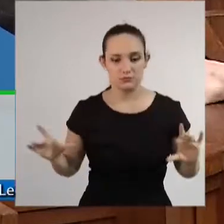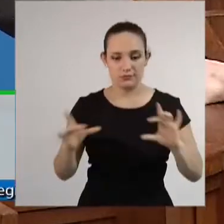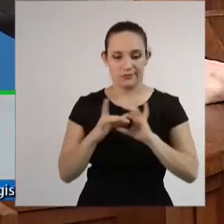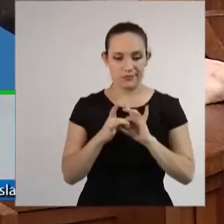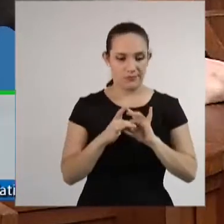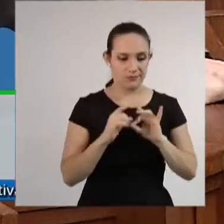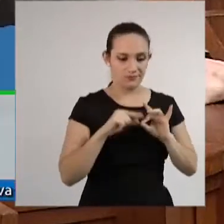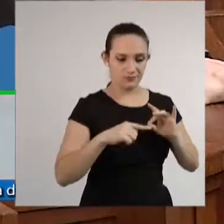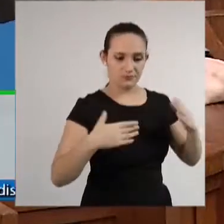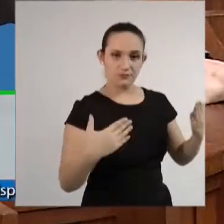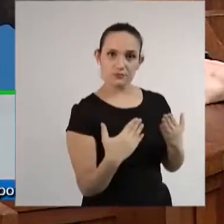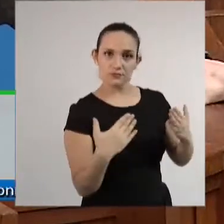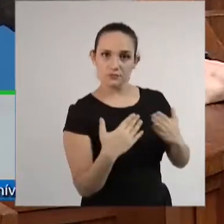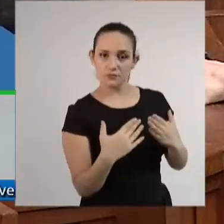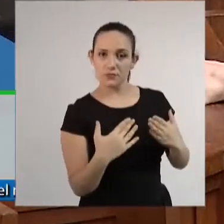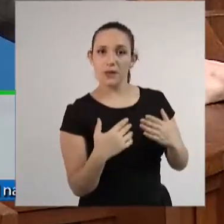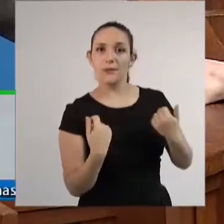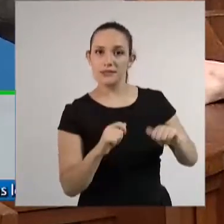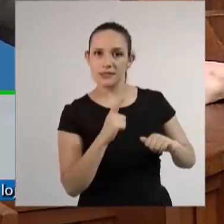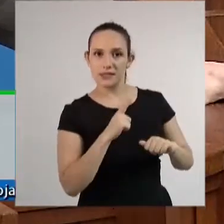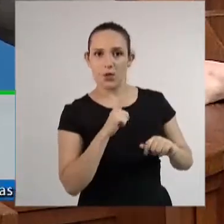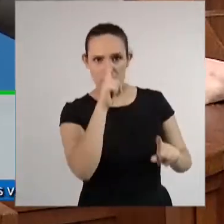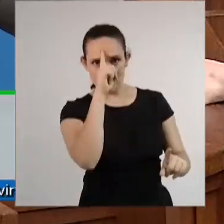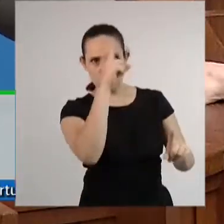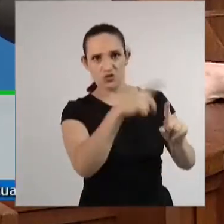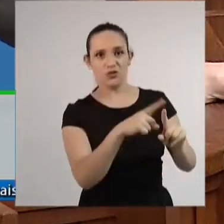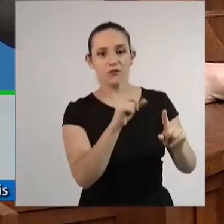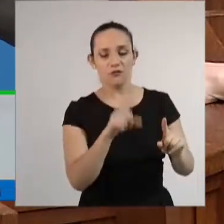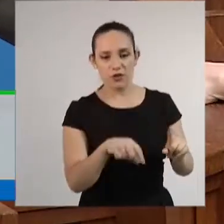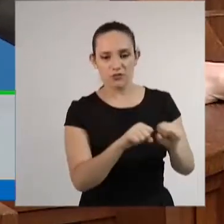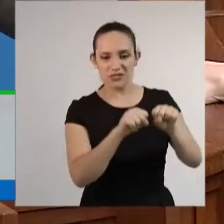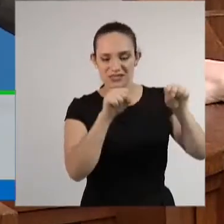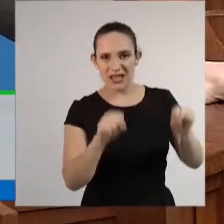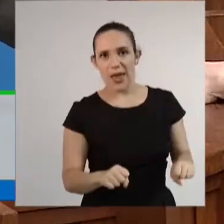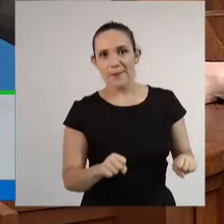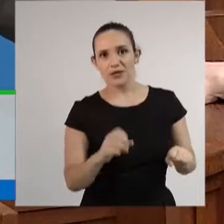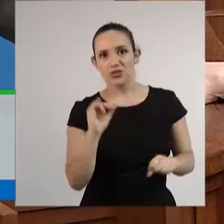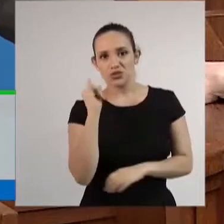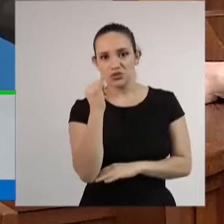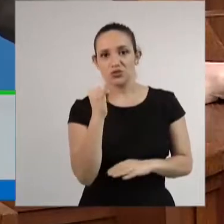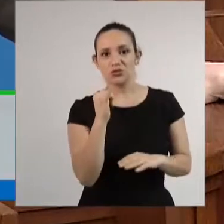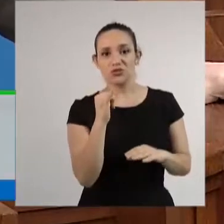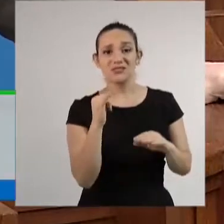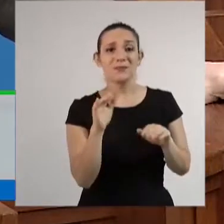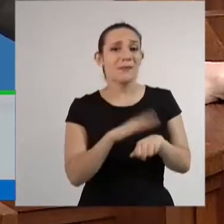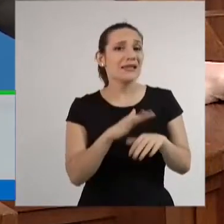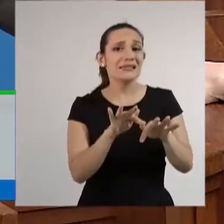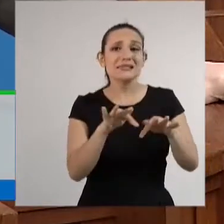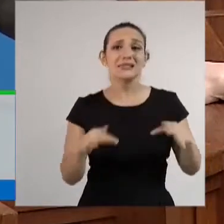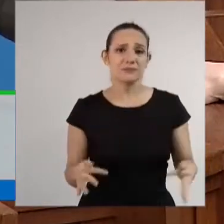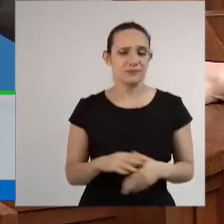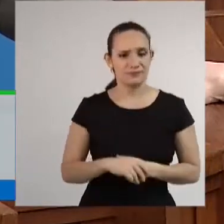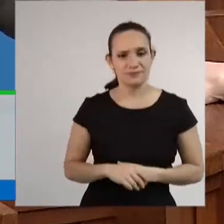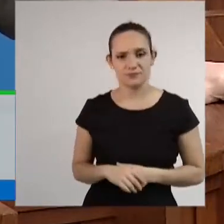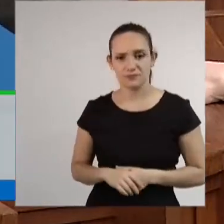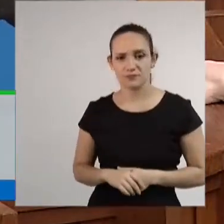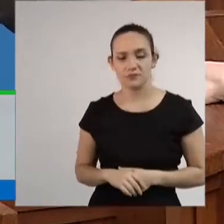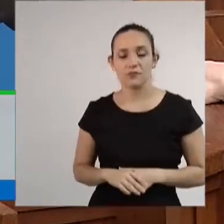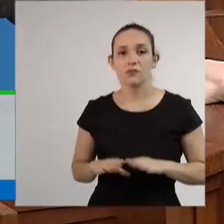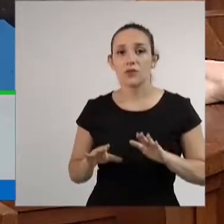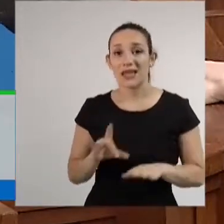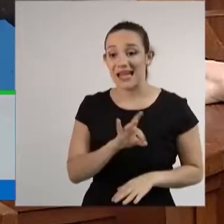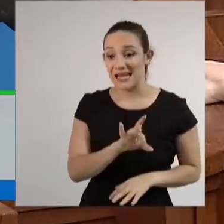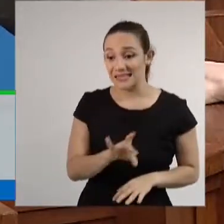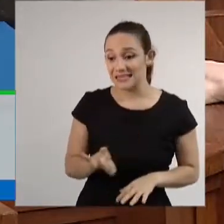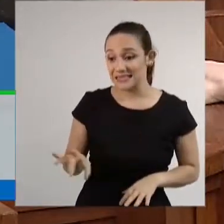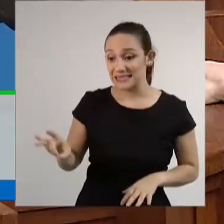modelo tributário que simplifique. Hoje há um emaranhado que se estima de que cada estado da